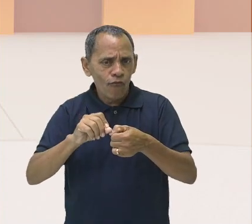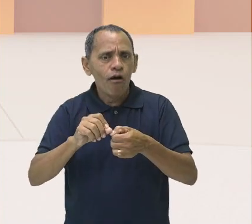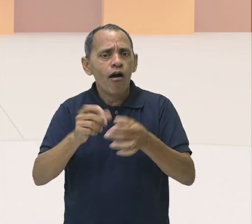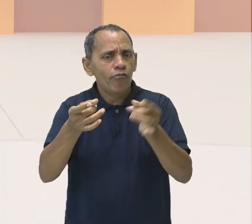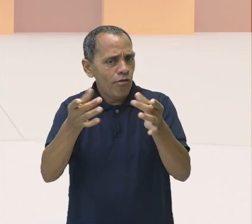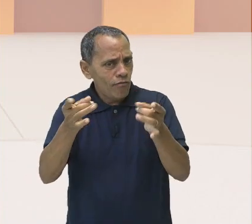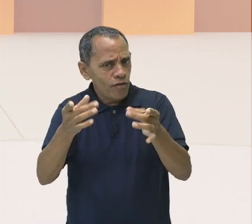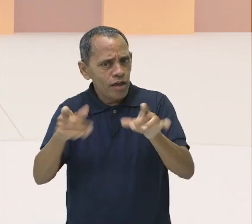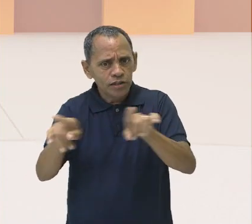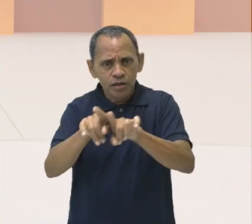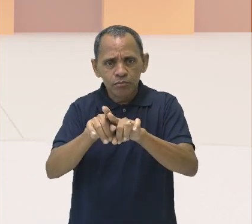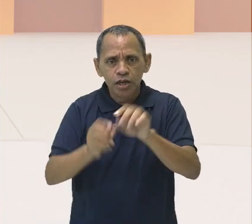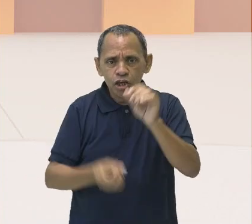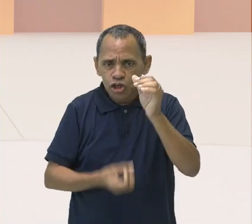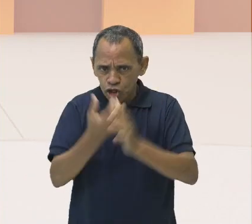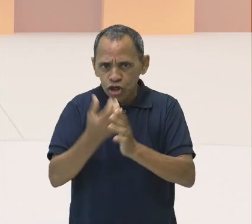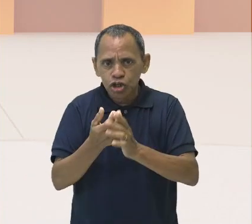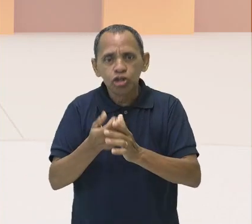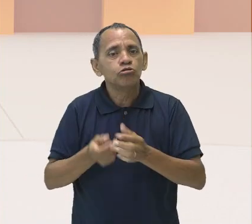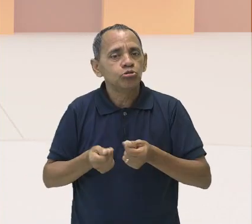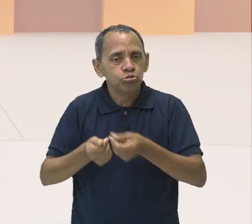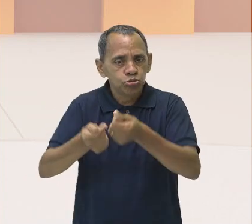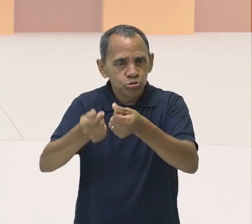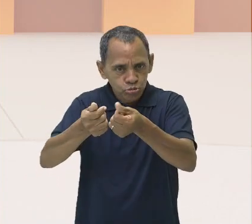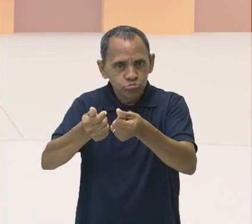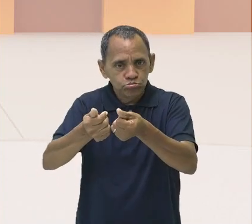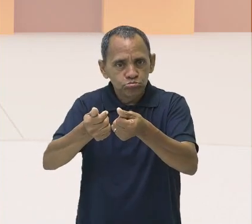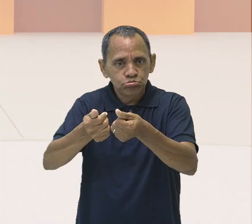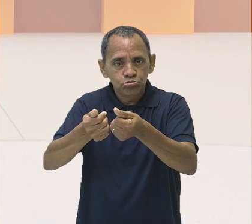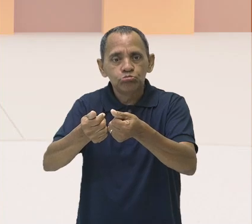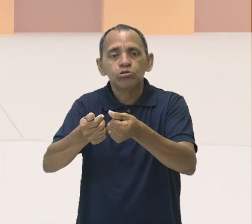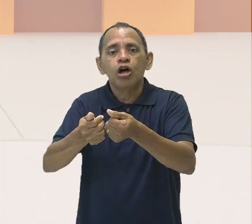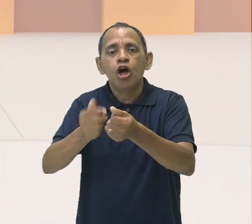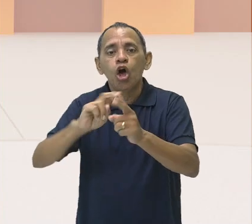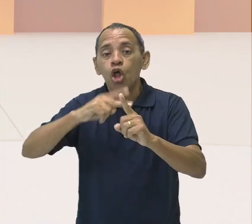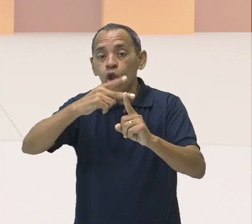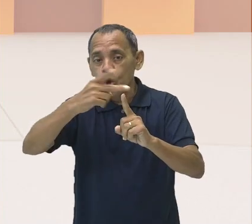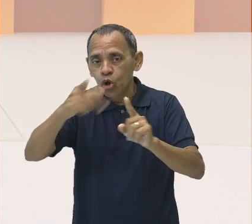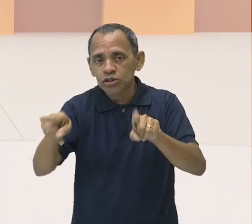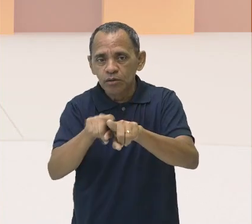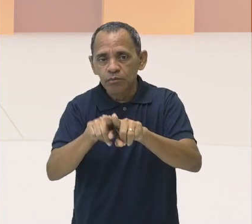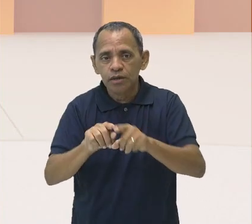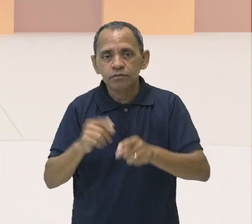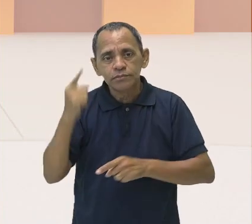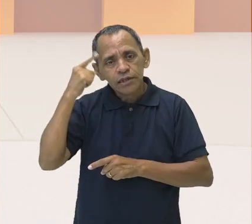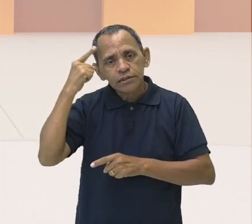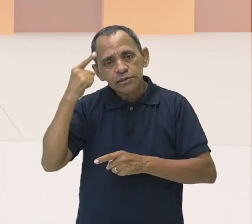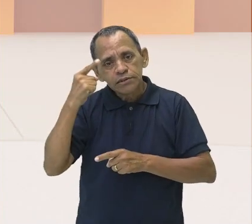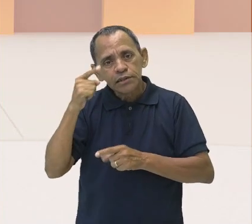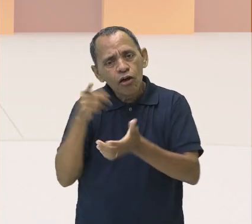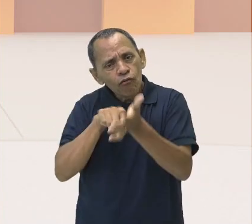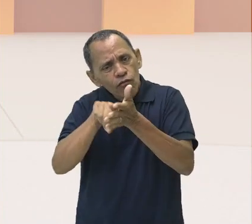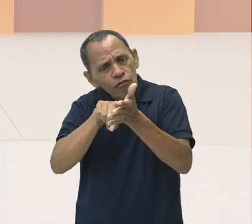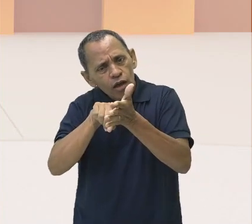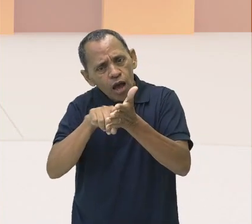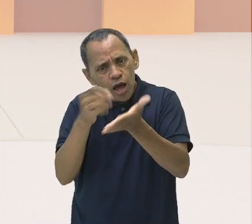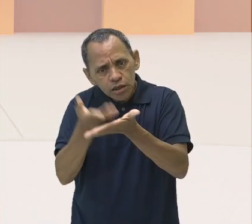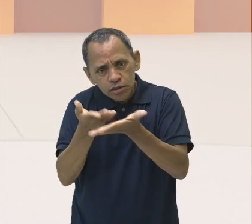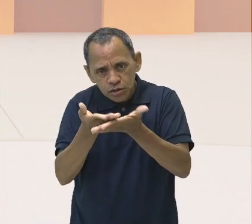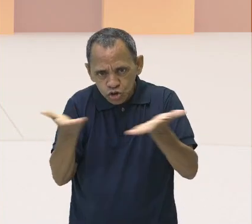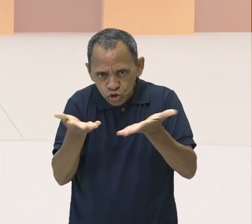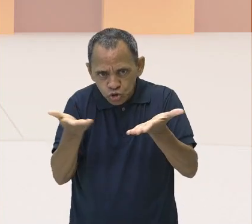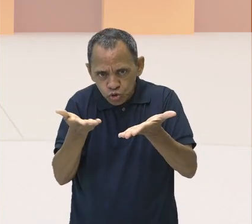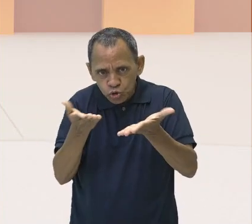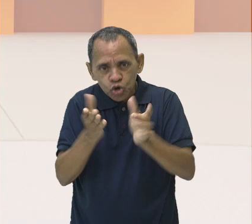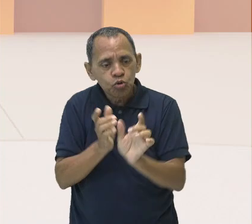e, consequentemente, geram lucro com relação a isso, né? Então, essa é a ideia que nós vamos verificar na aula de hoje com relação a essa palavra